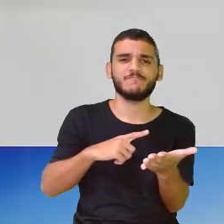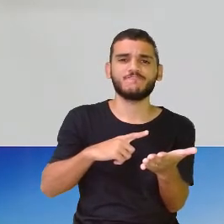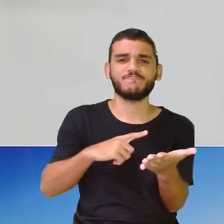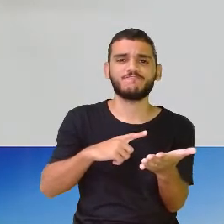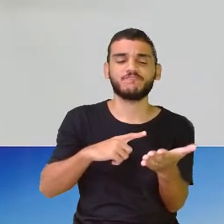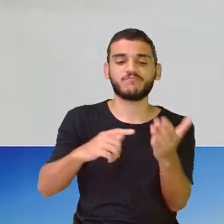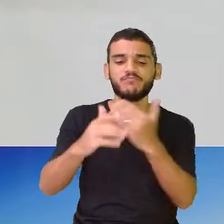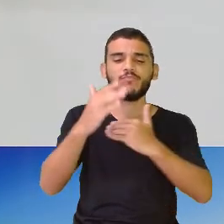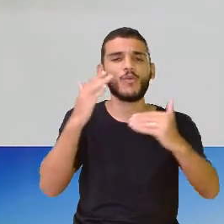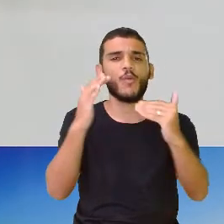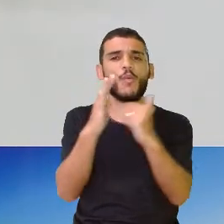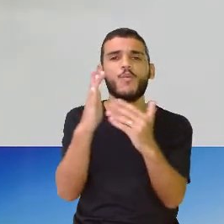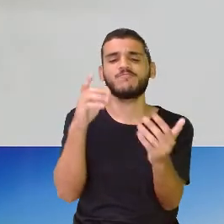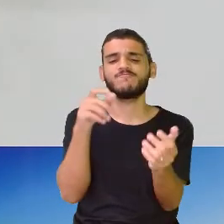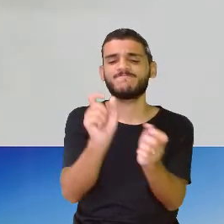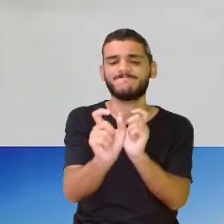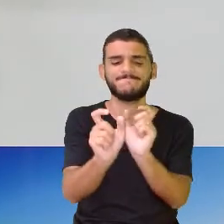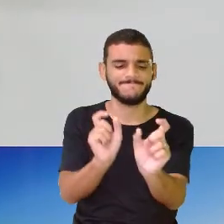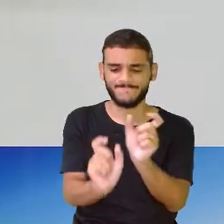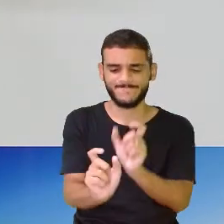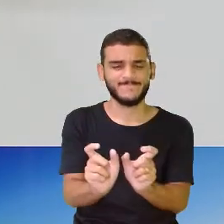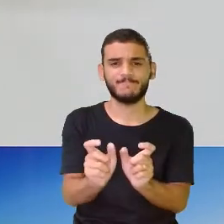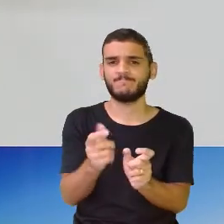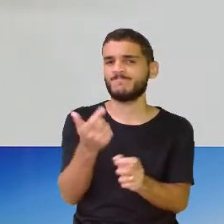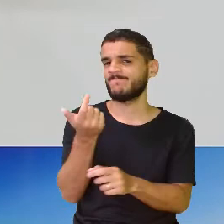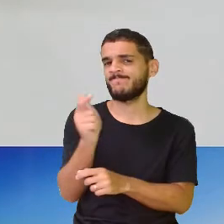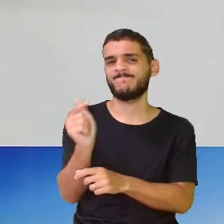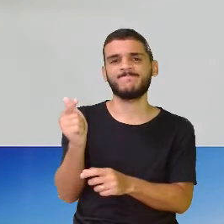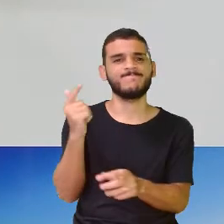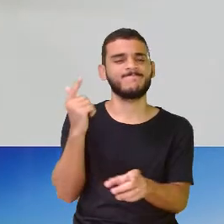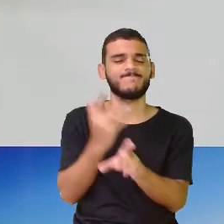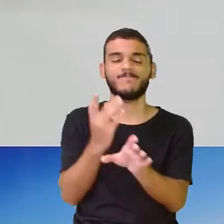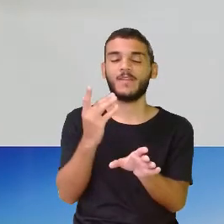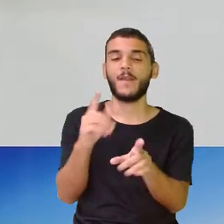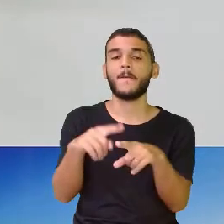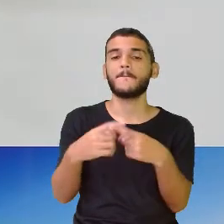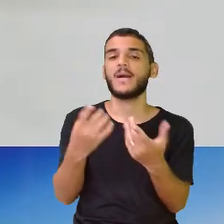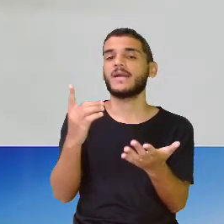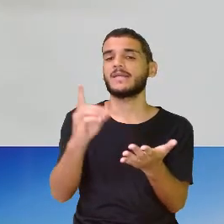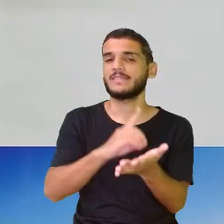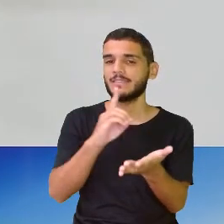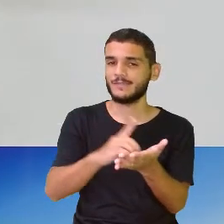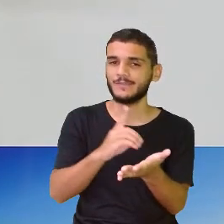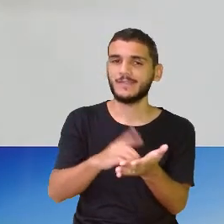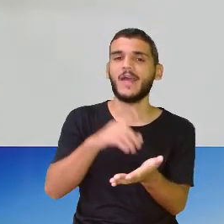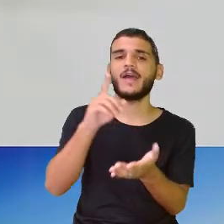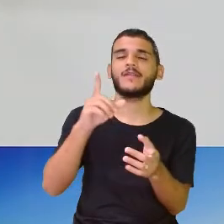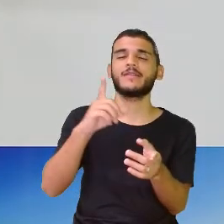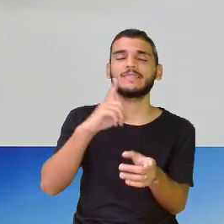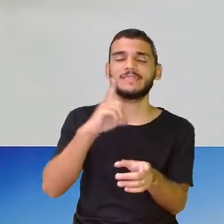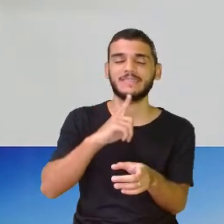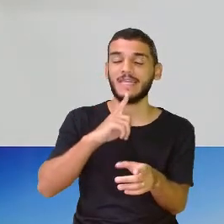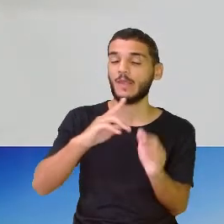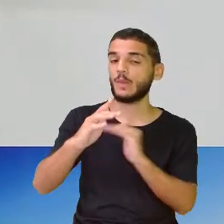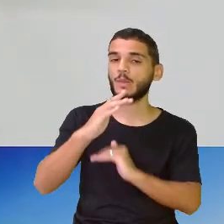dicionário. Então, o dicionário tem muitas palavras. Nem todos os dicionários têm todas as palavras, mas ele tem muitas